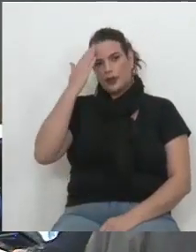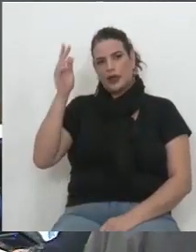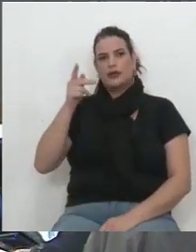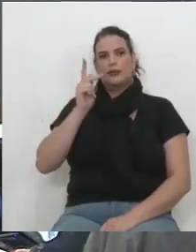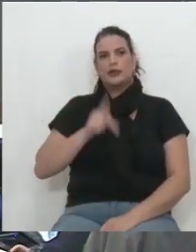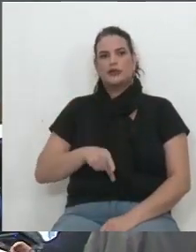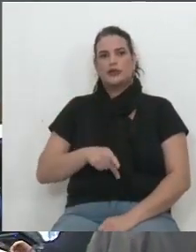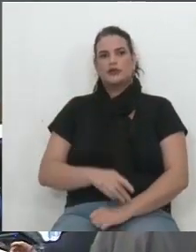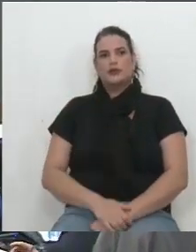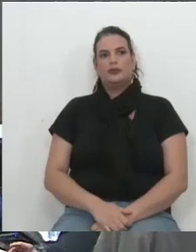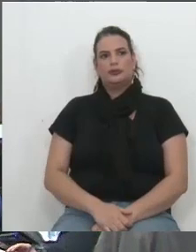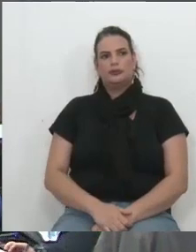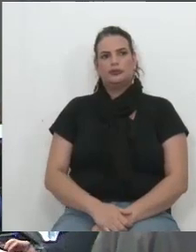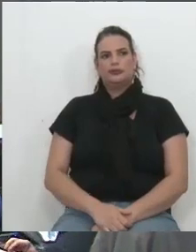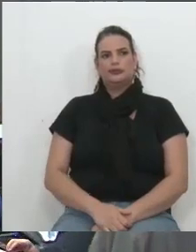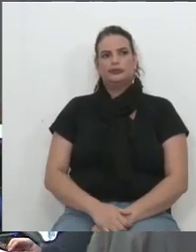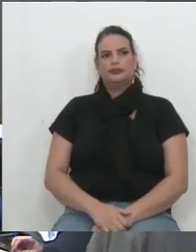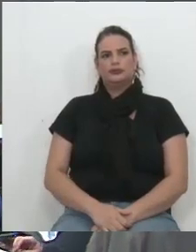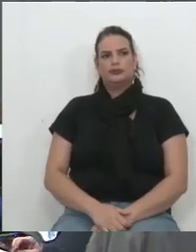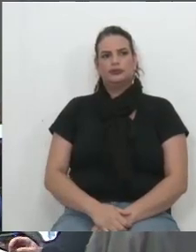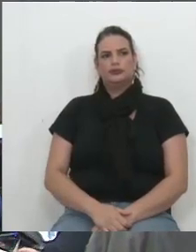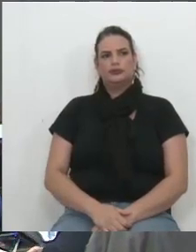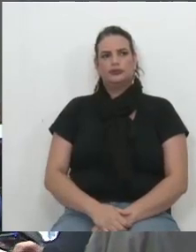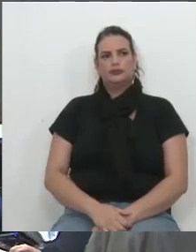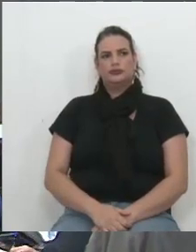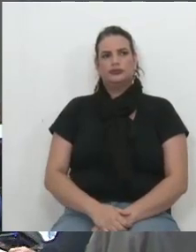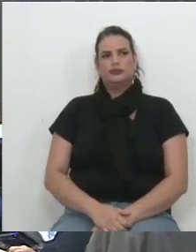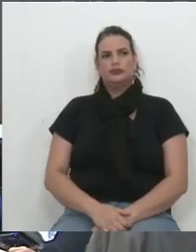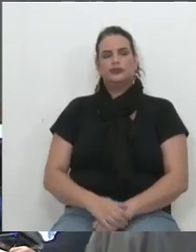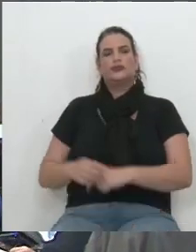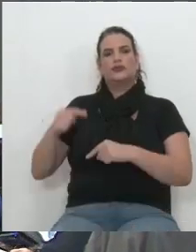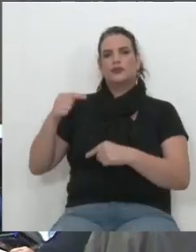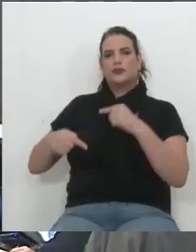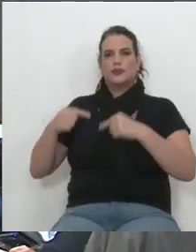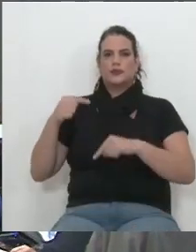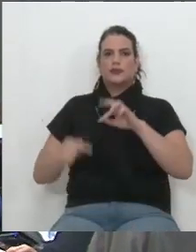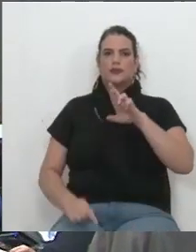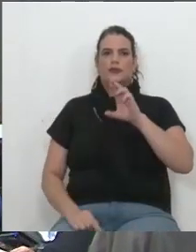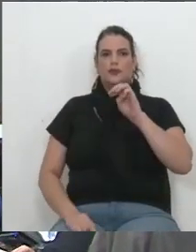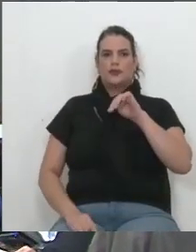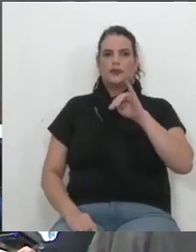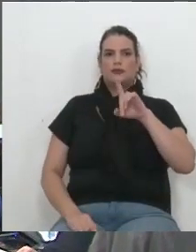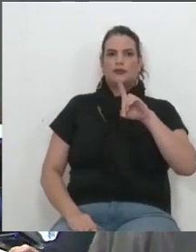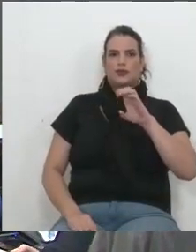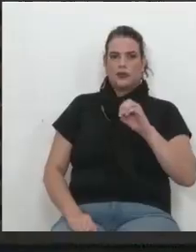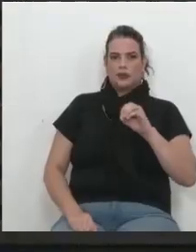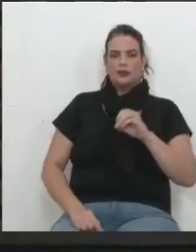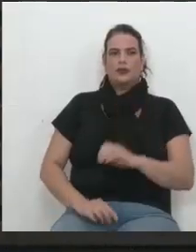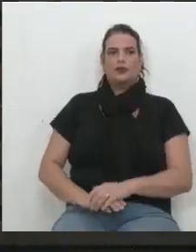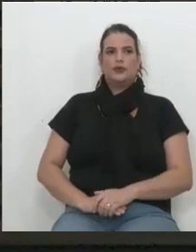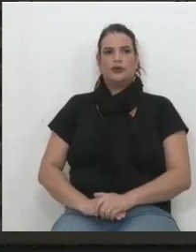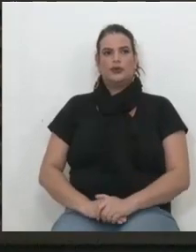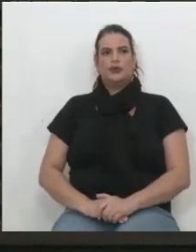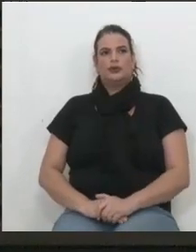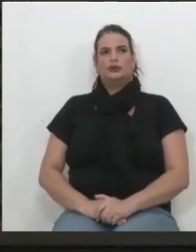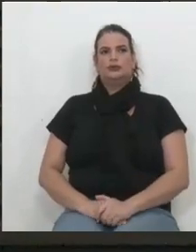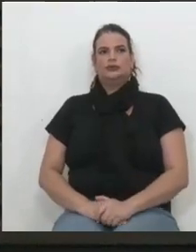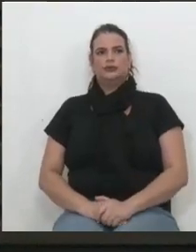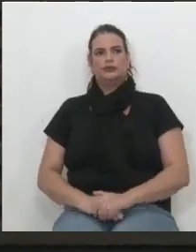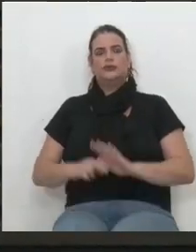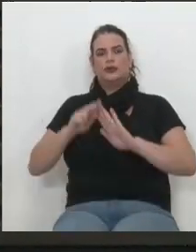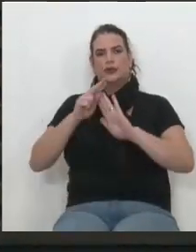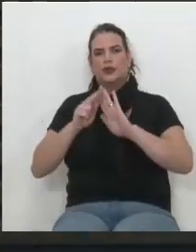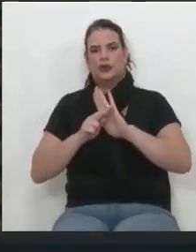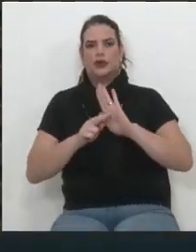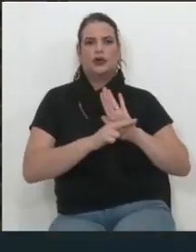Para discutir, vereador? Pode discutir, senhor presidente. Para discutir, vereador Romildo Santos. Senhor presidente, vim discutir esse requerimento